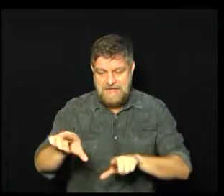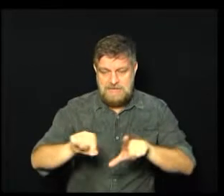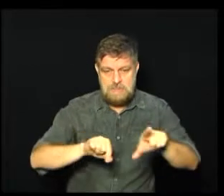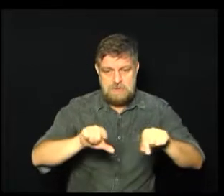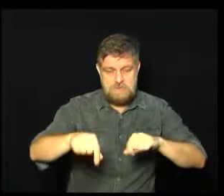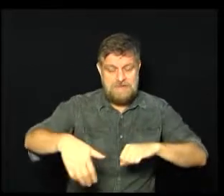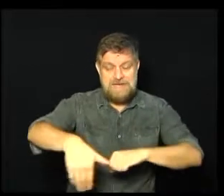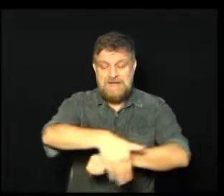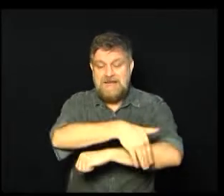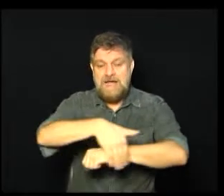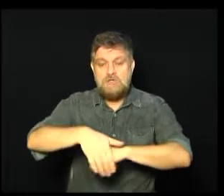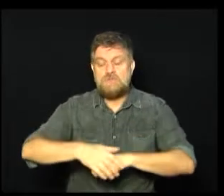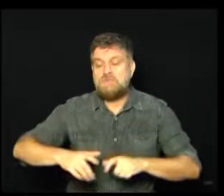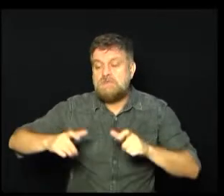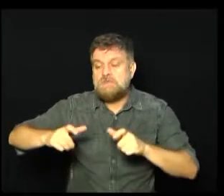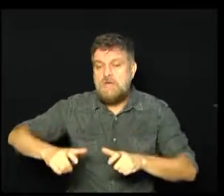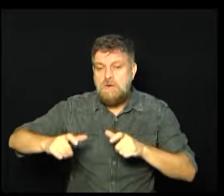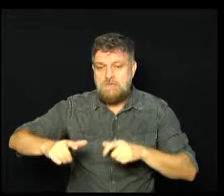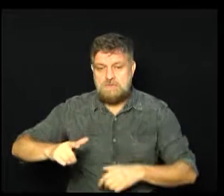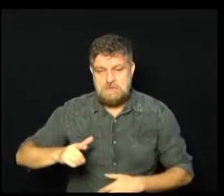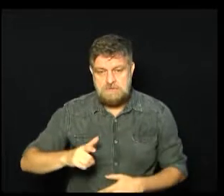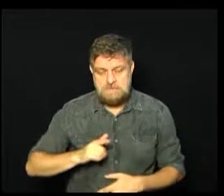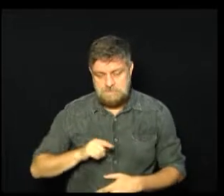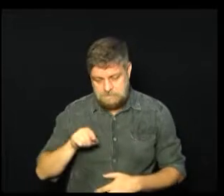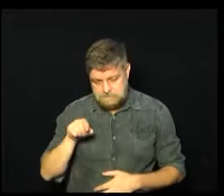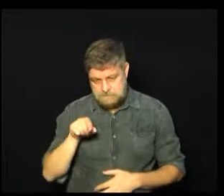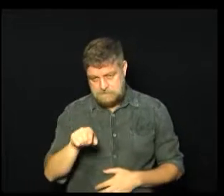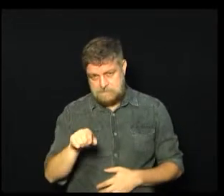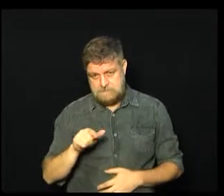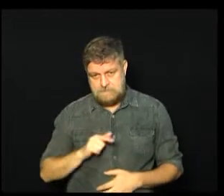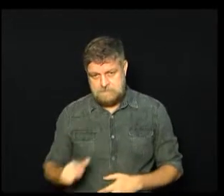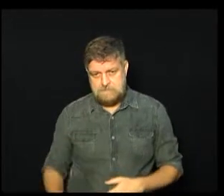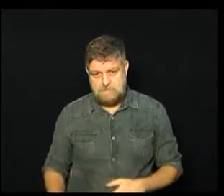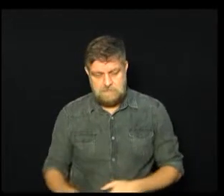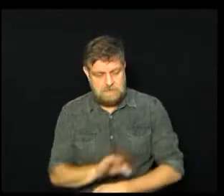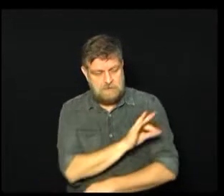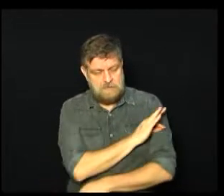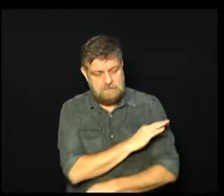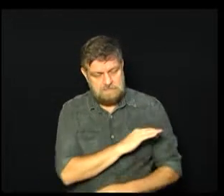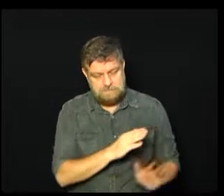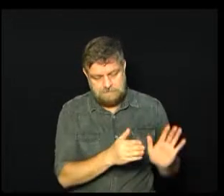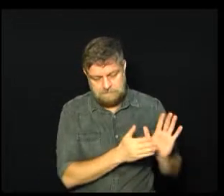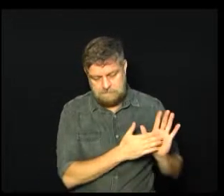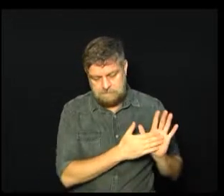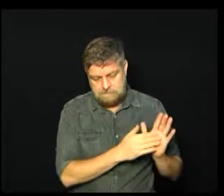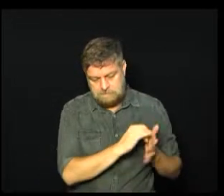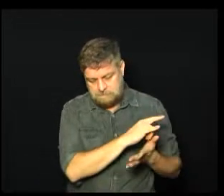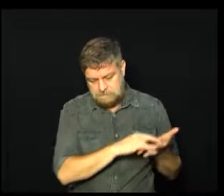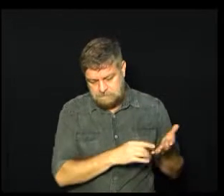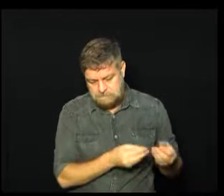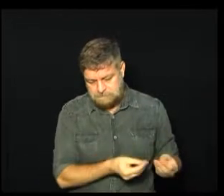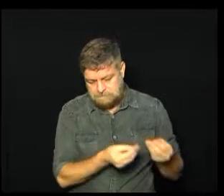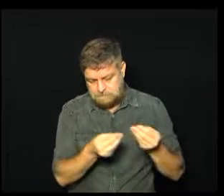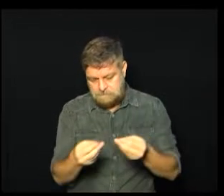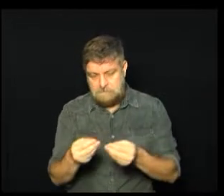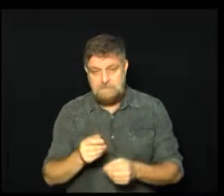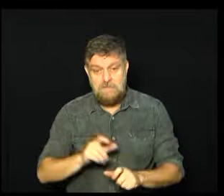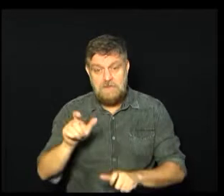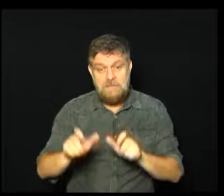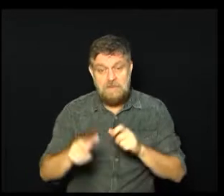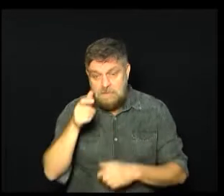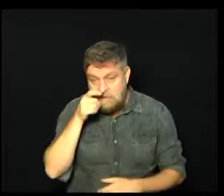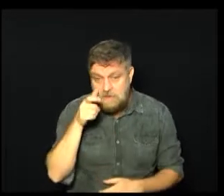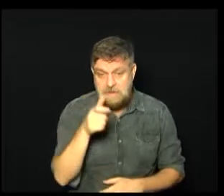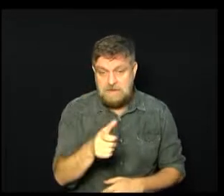né, segundo a sua deliberação. Então, é algo que tanto o interessado pode sugerir,